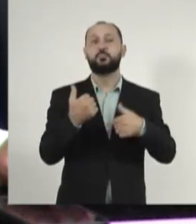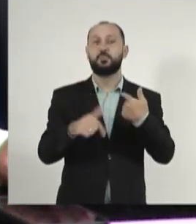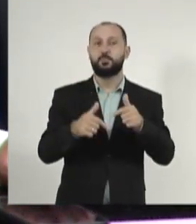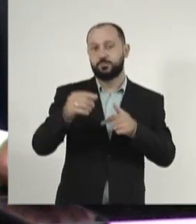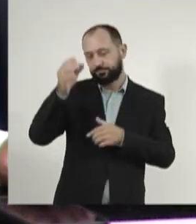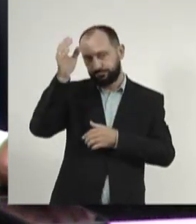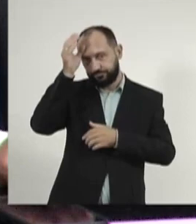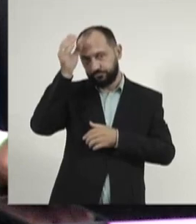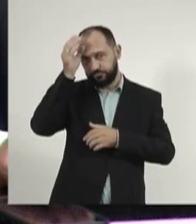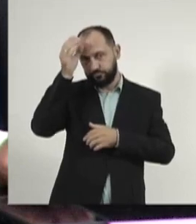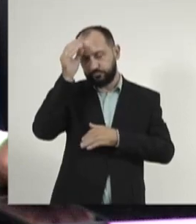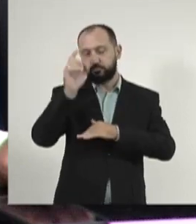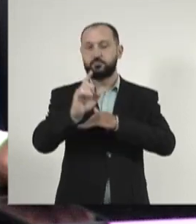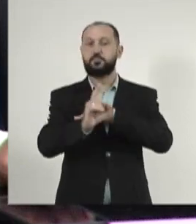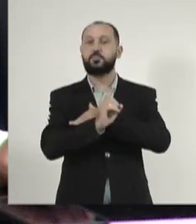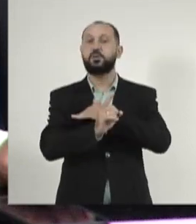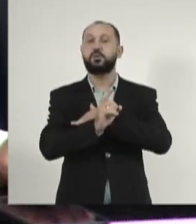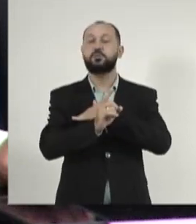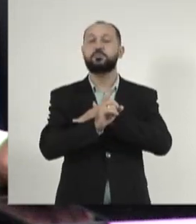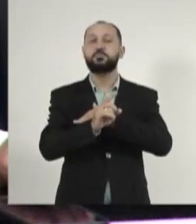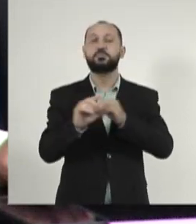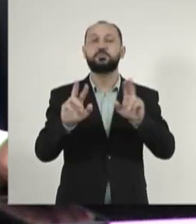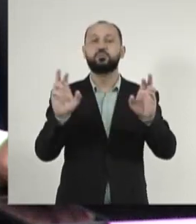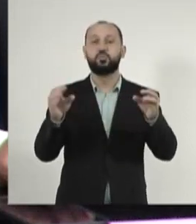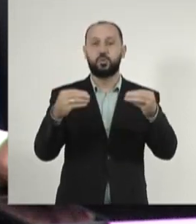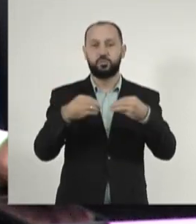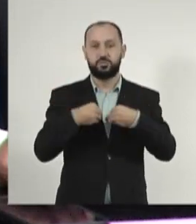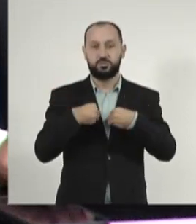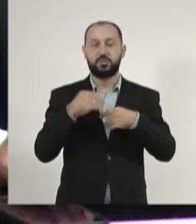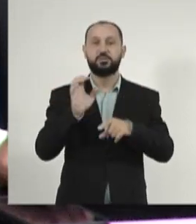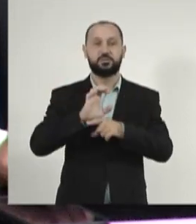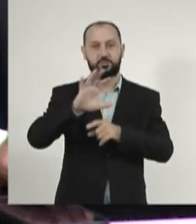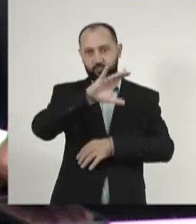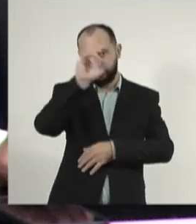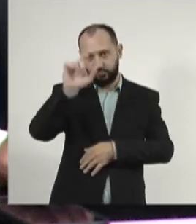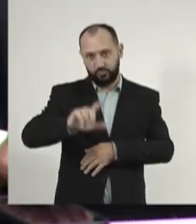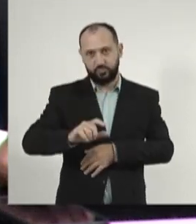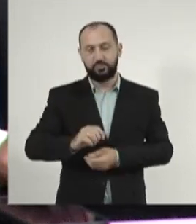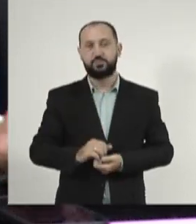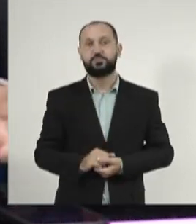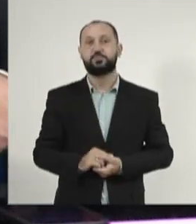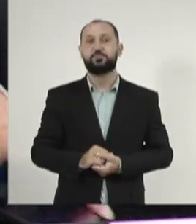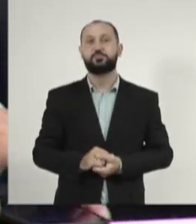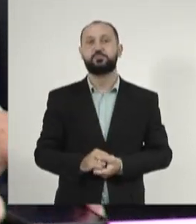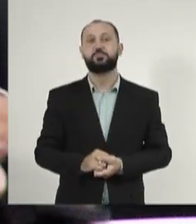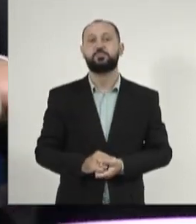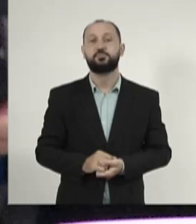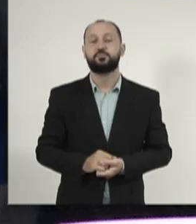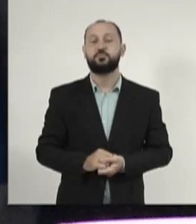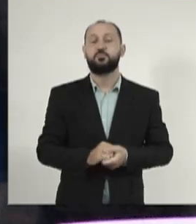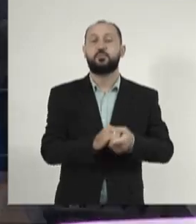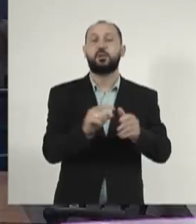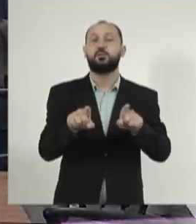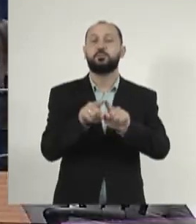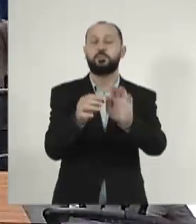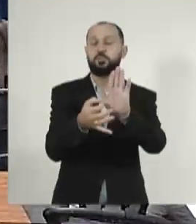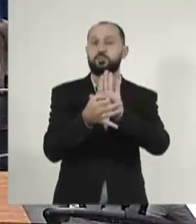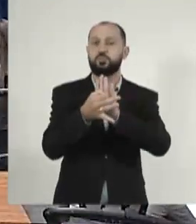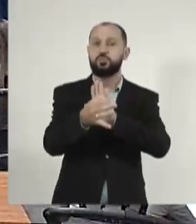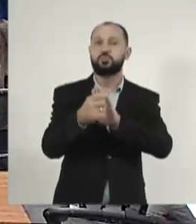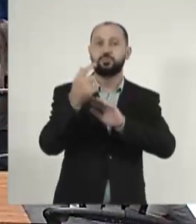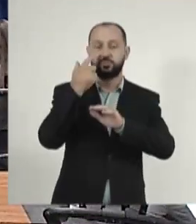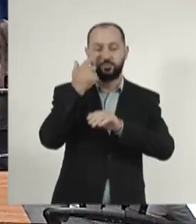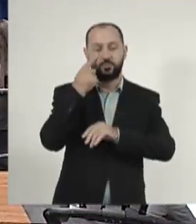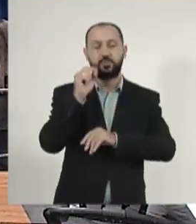de conscientização e atendimento do autismo aqui no Mato Grosso do Sul. Indico também, senhor presidente,